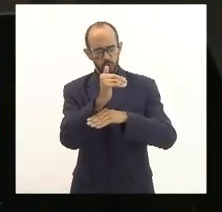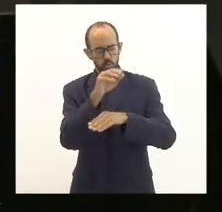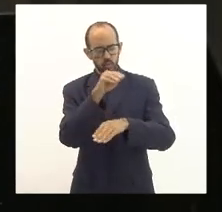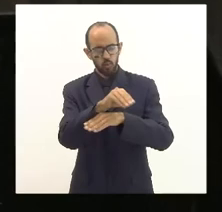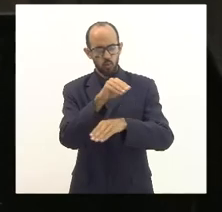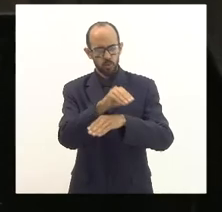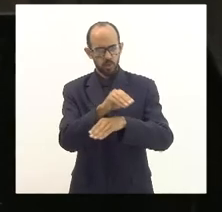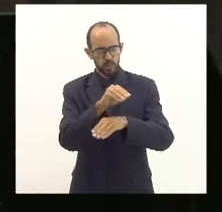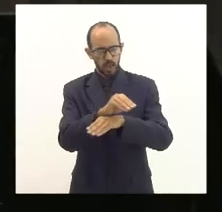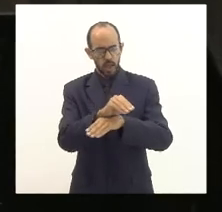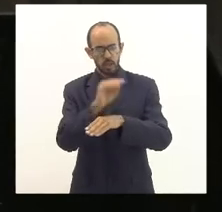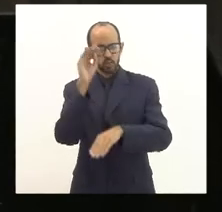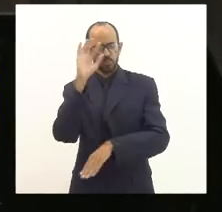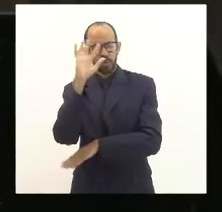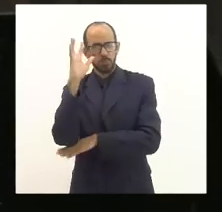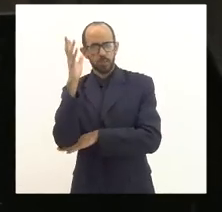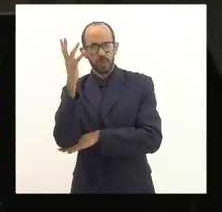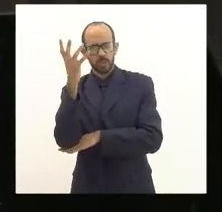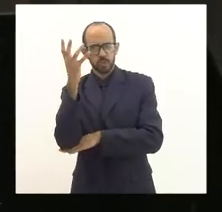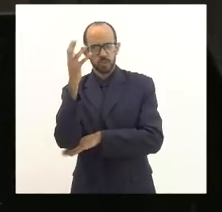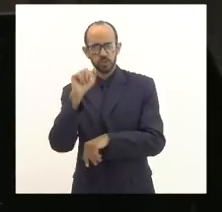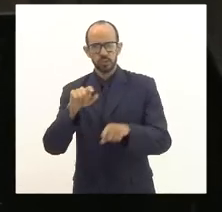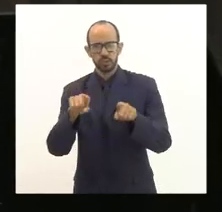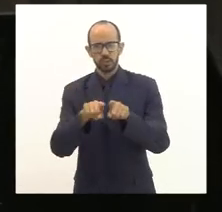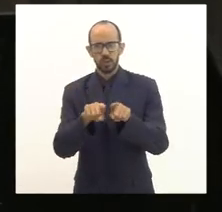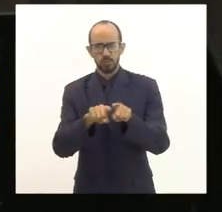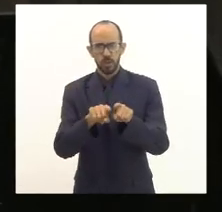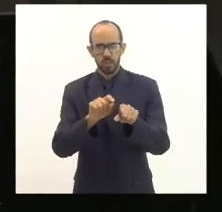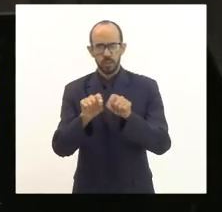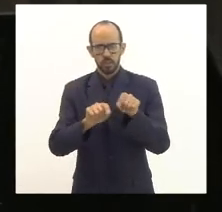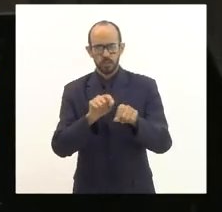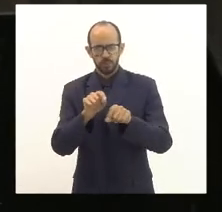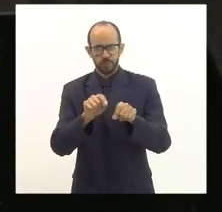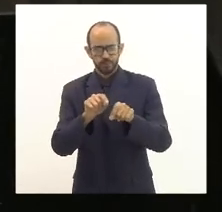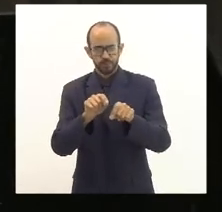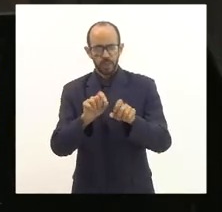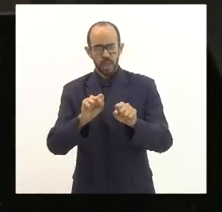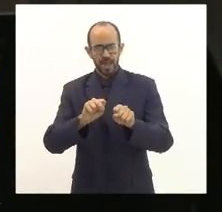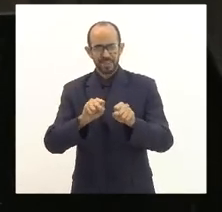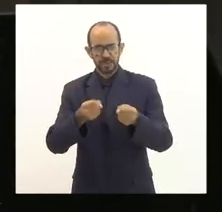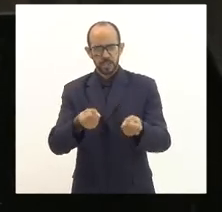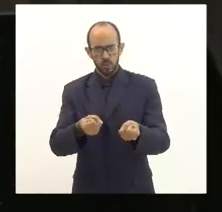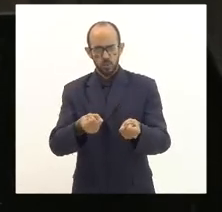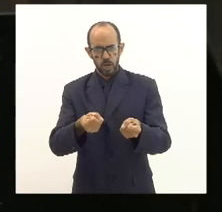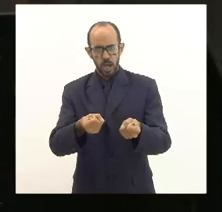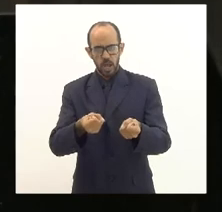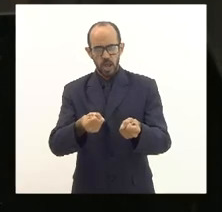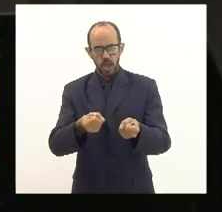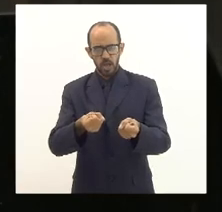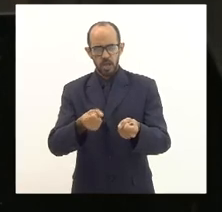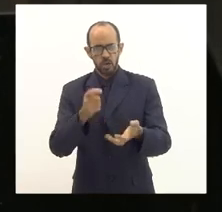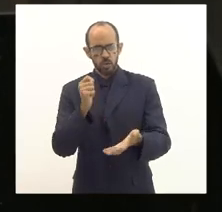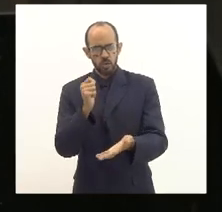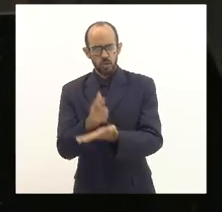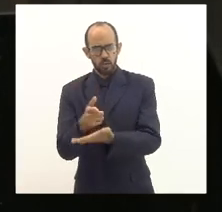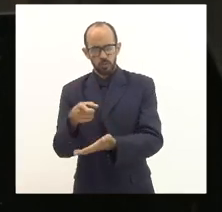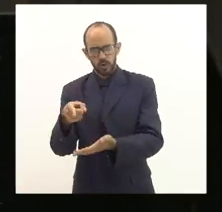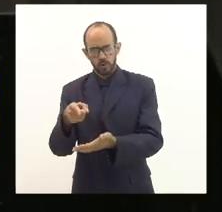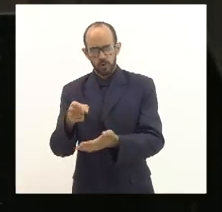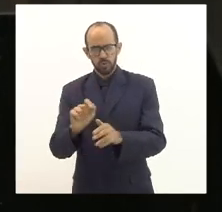preservar o meio ambiente a segurar o consumidor de entraves existentes